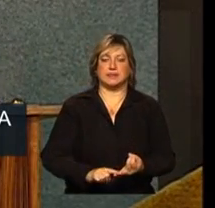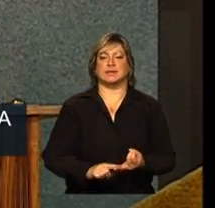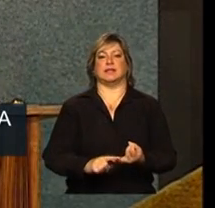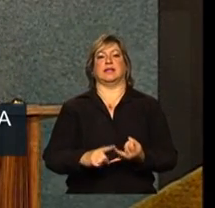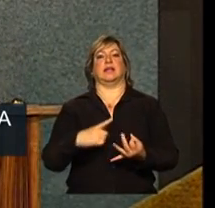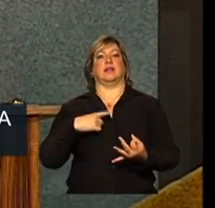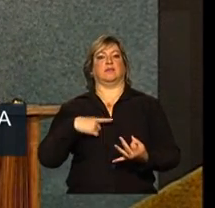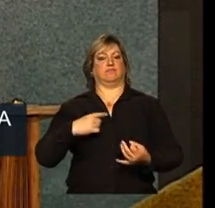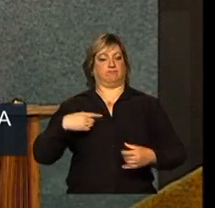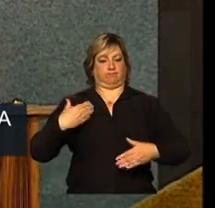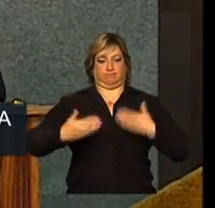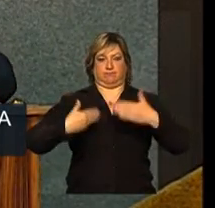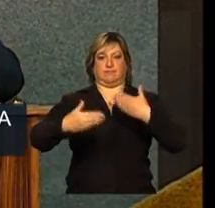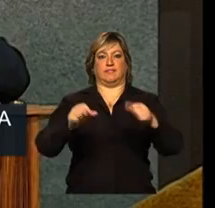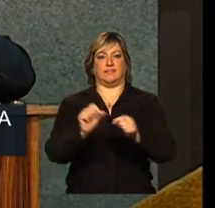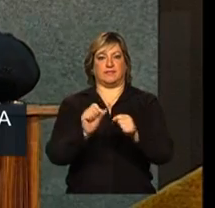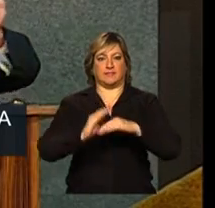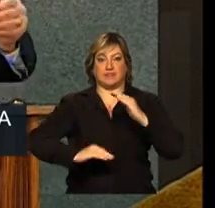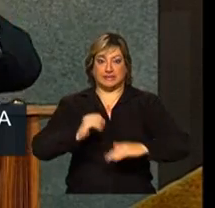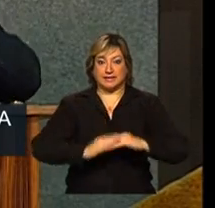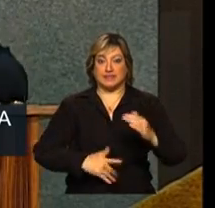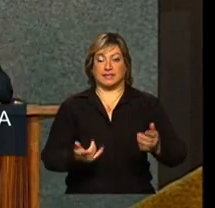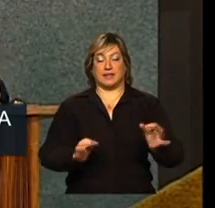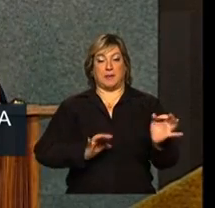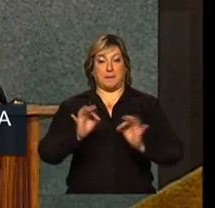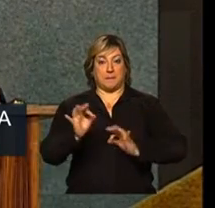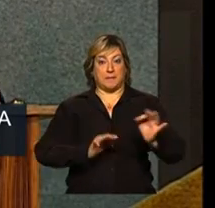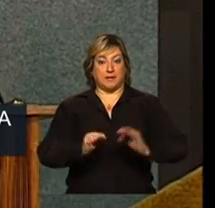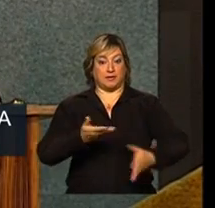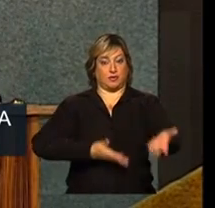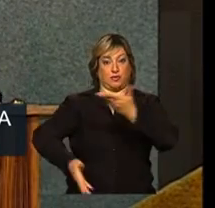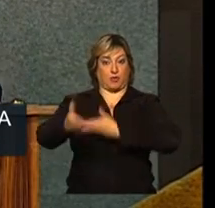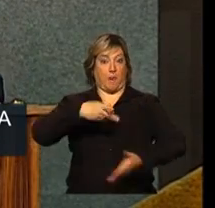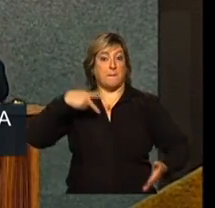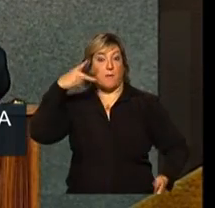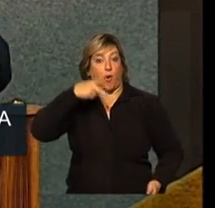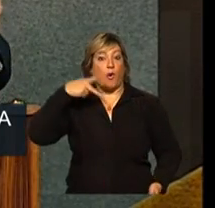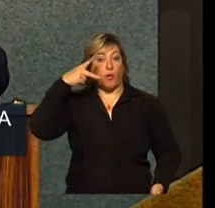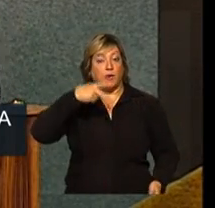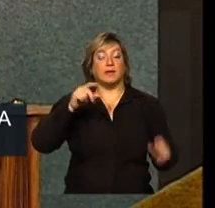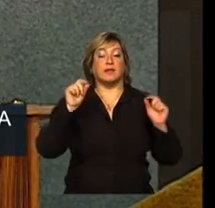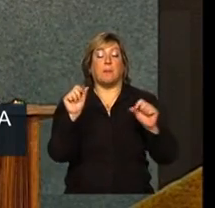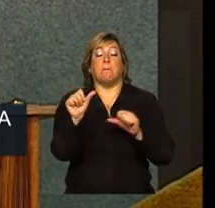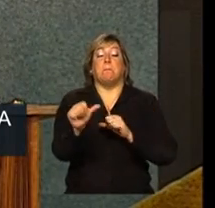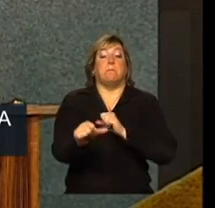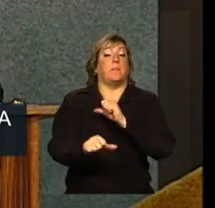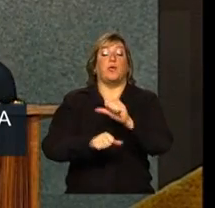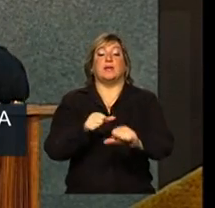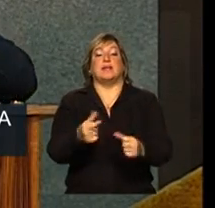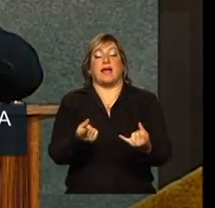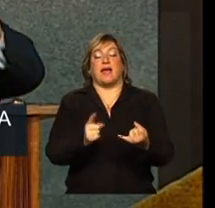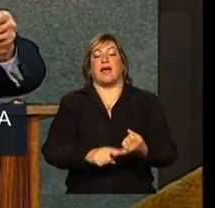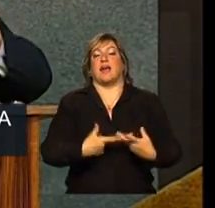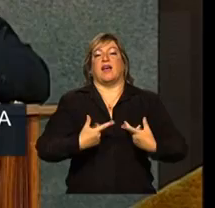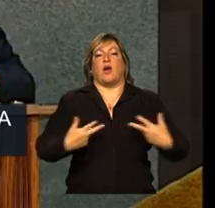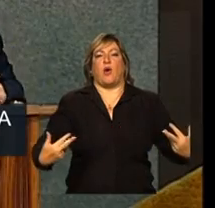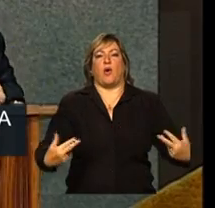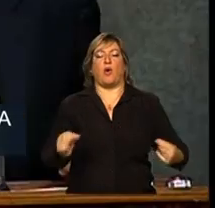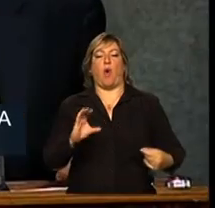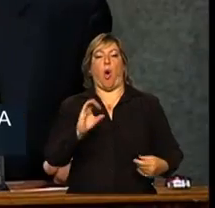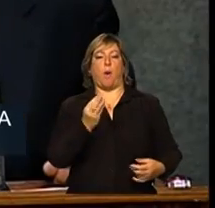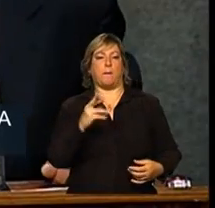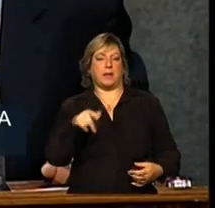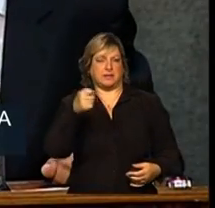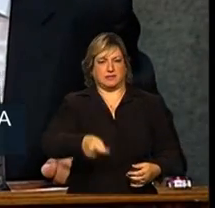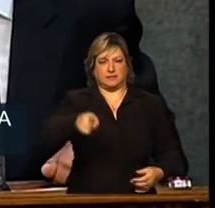plano do desempenho, é mudar no plano da relação política, é mudar no plano das cobranças,